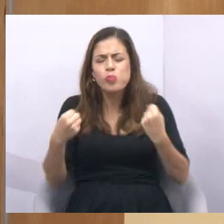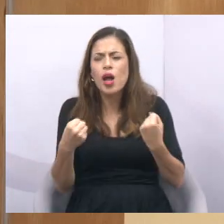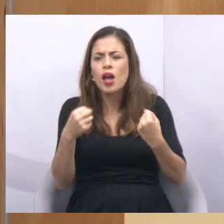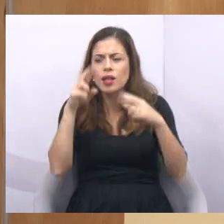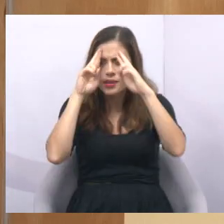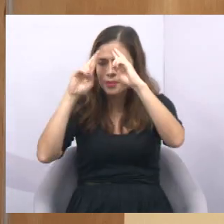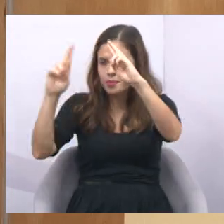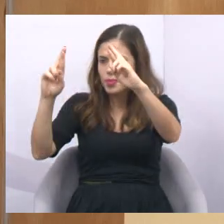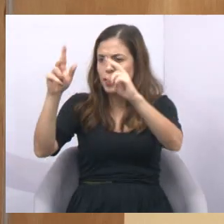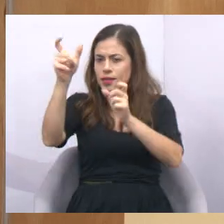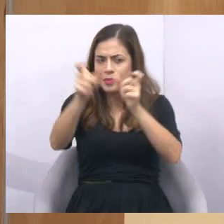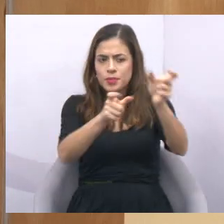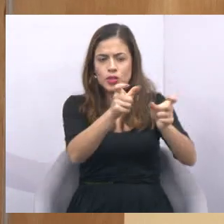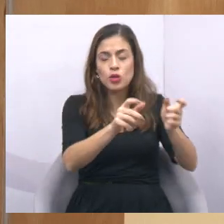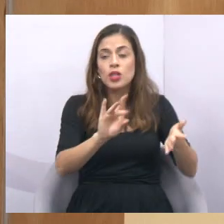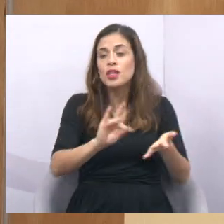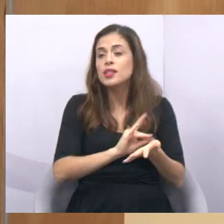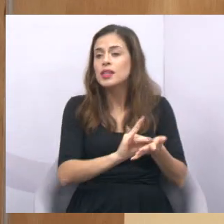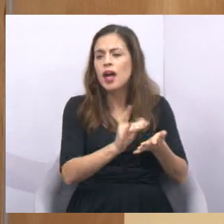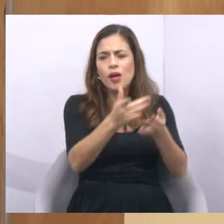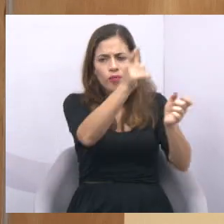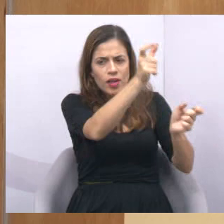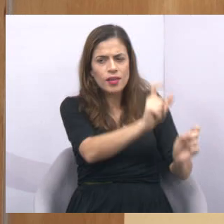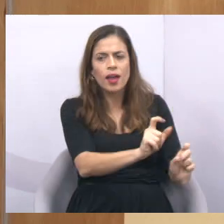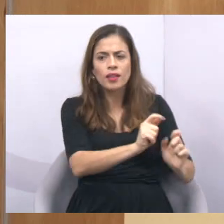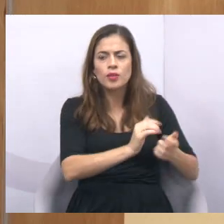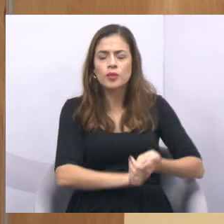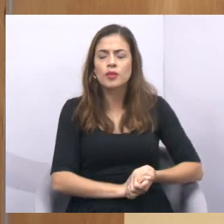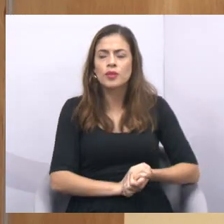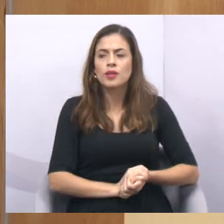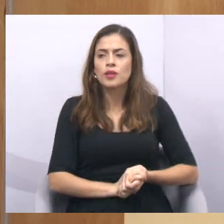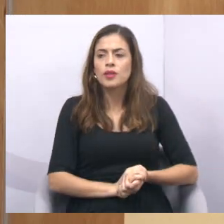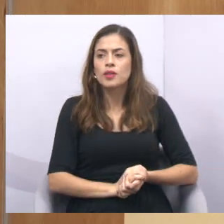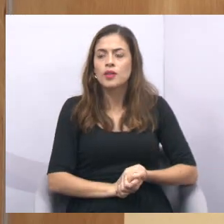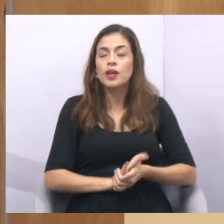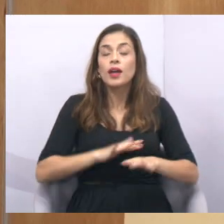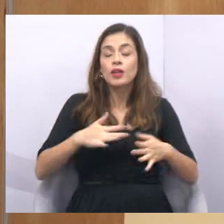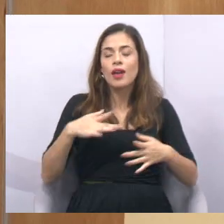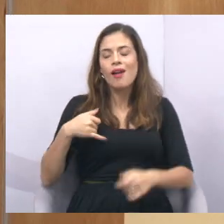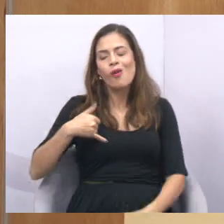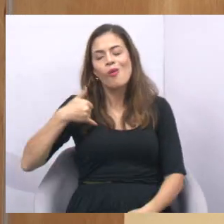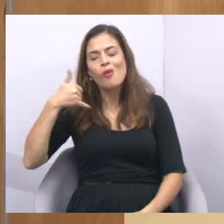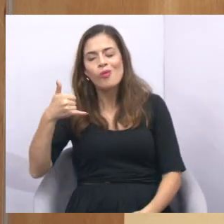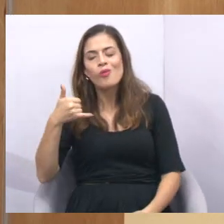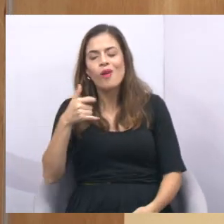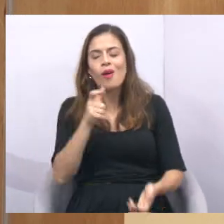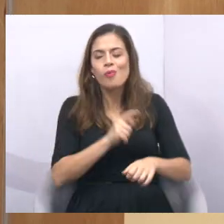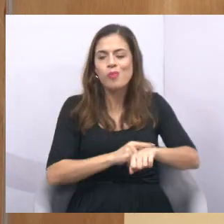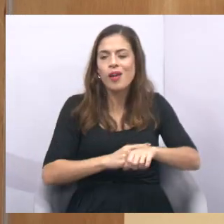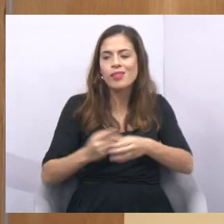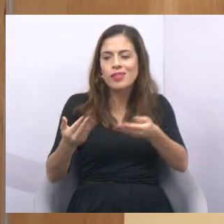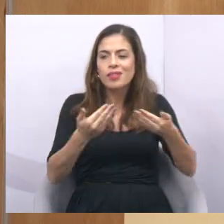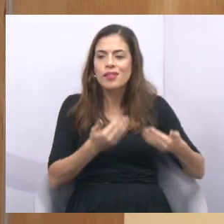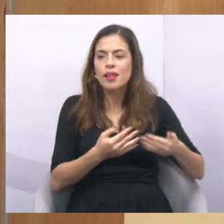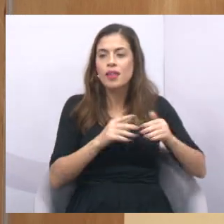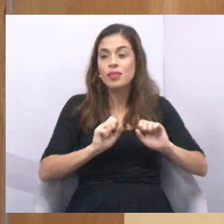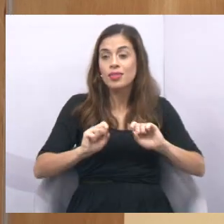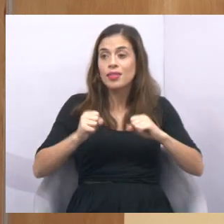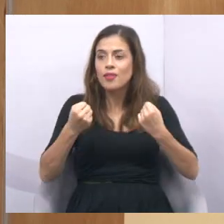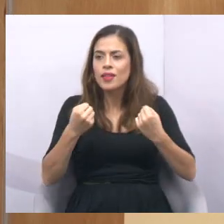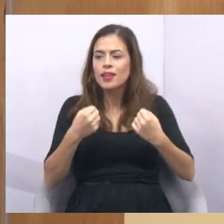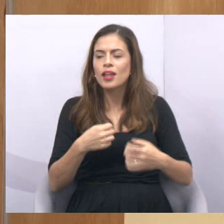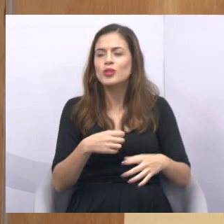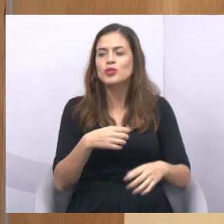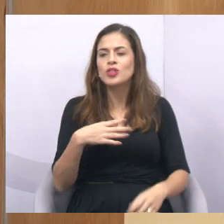companheiros e adversários. O que nos alegra e muito nos orgulha é termos a certeza que alguns desses momentos foram marcados pela sua passagem defendendo as cores do